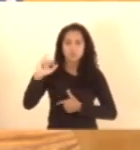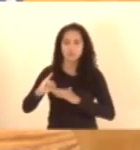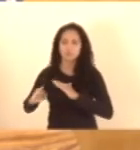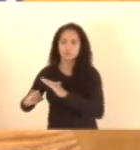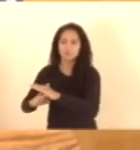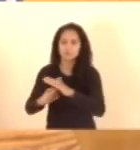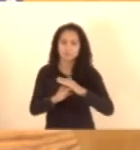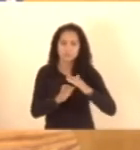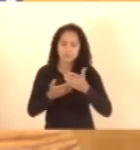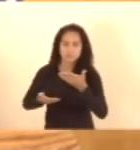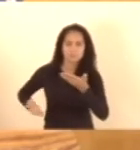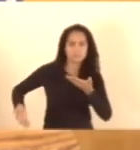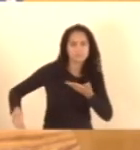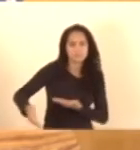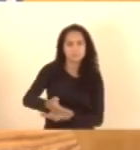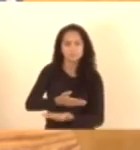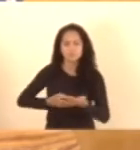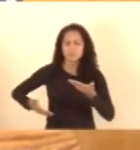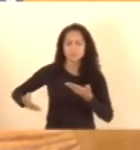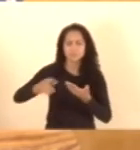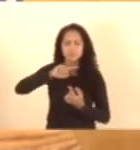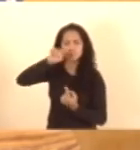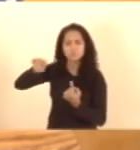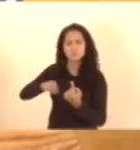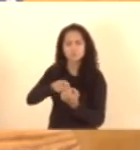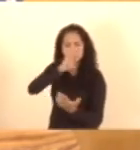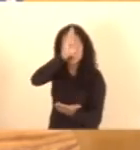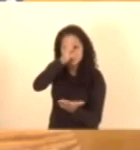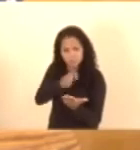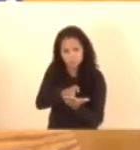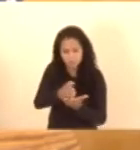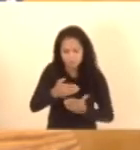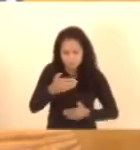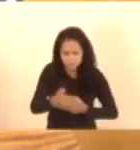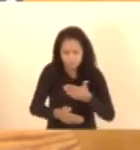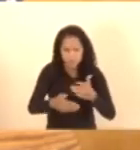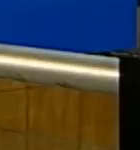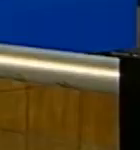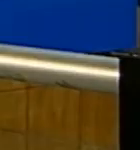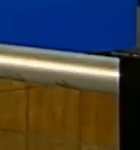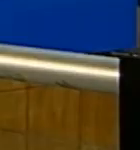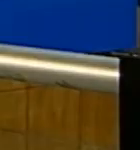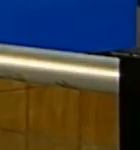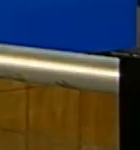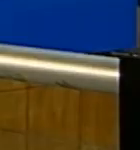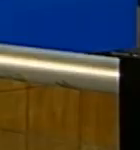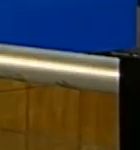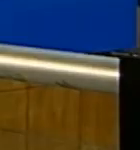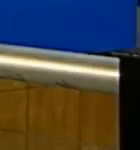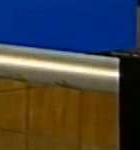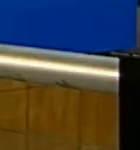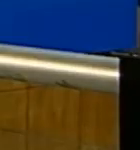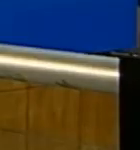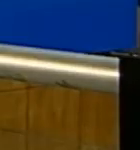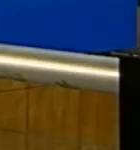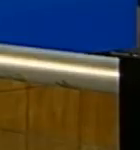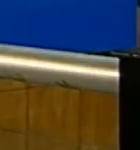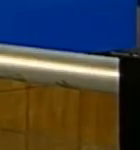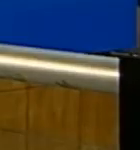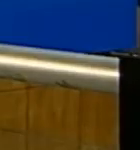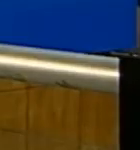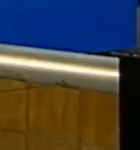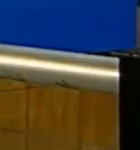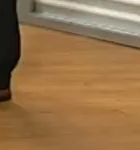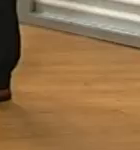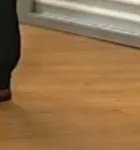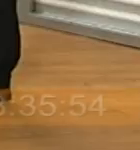diuturnamente trabalham em prol do desenvolvimento econômico e social do nosso Estado. É isso, Torino, e eu volto ao estúdio